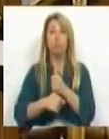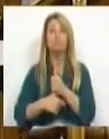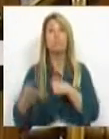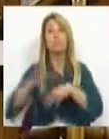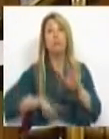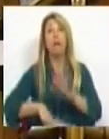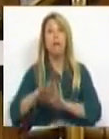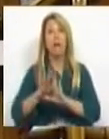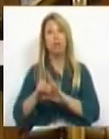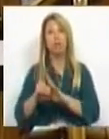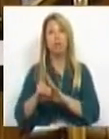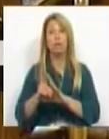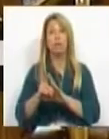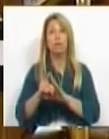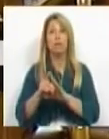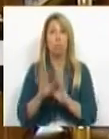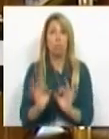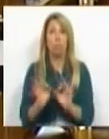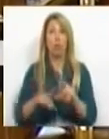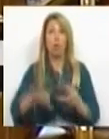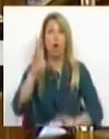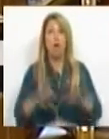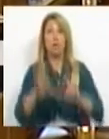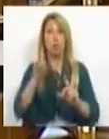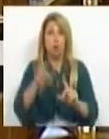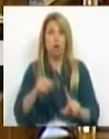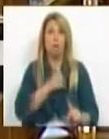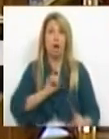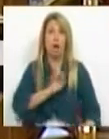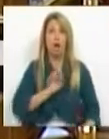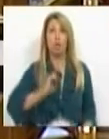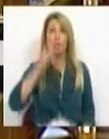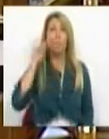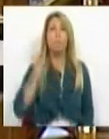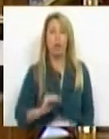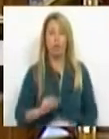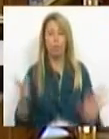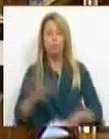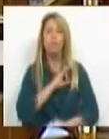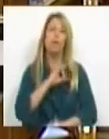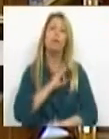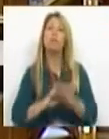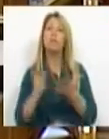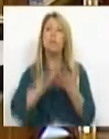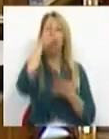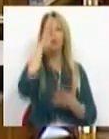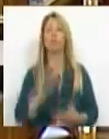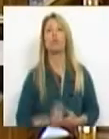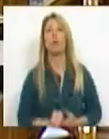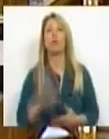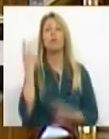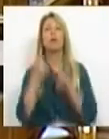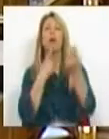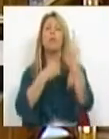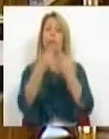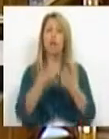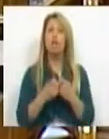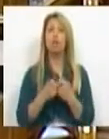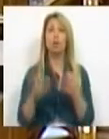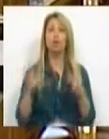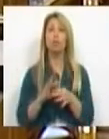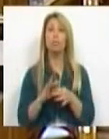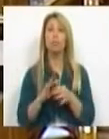protagonizado pelos seus próprios acionistas e pelos banqueiros. Sr. Secretário de Estado, algumas questões